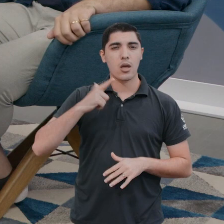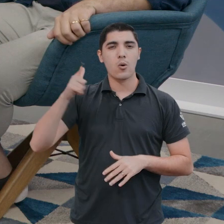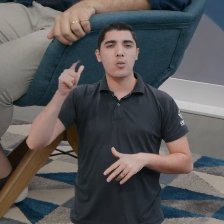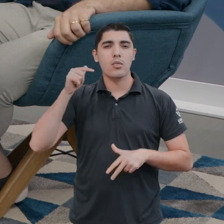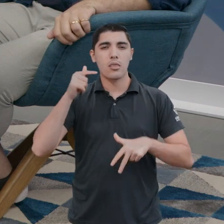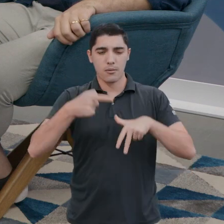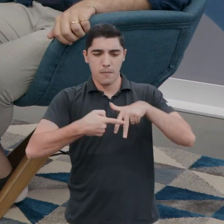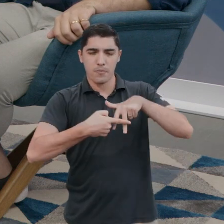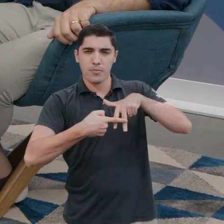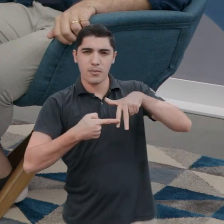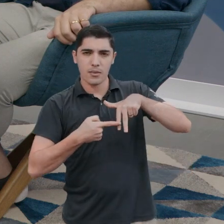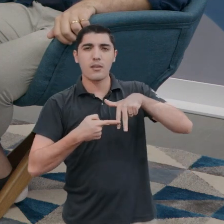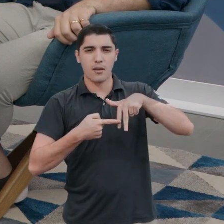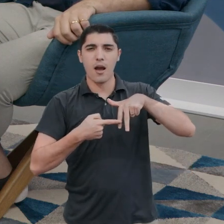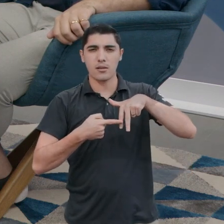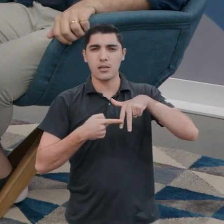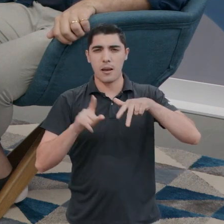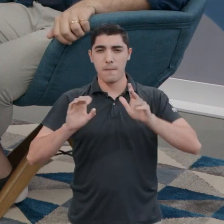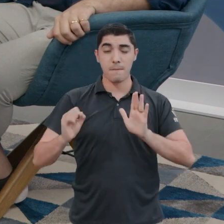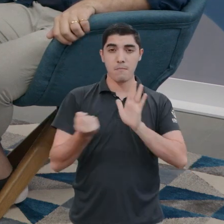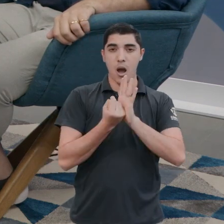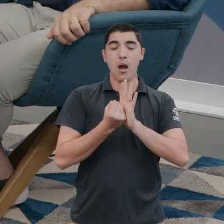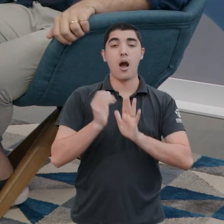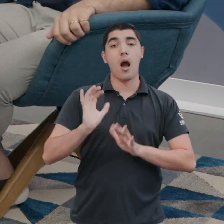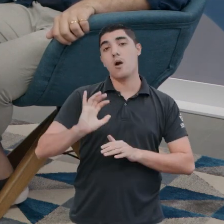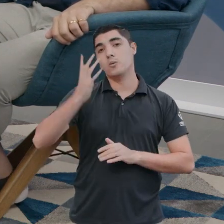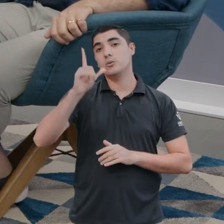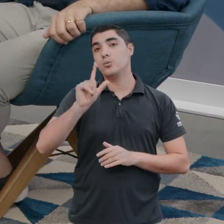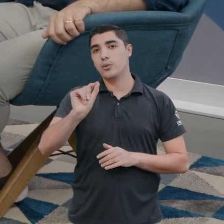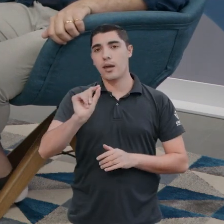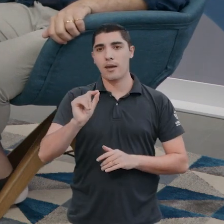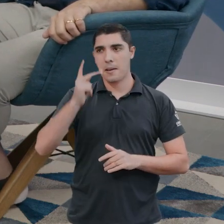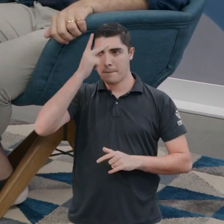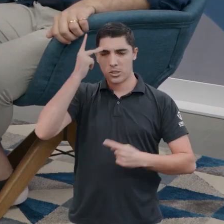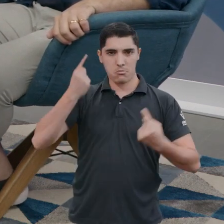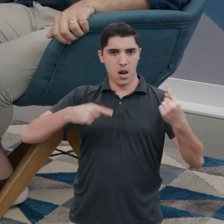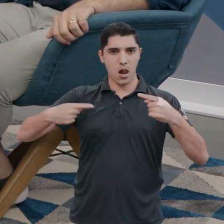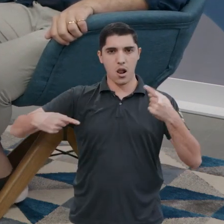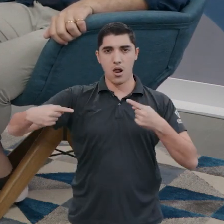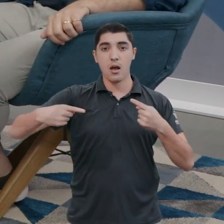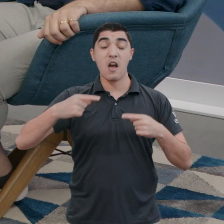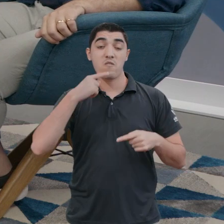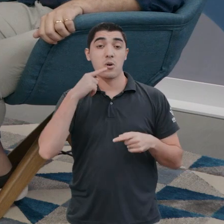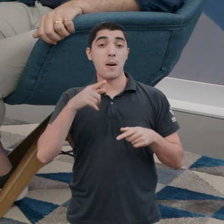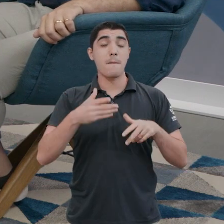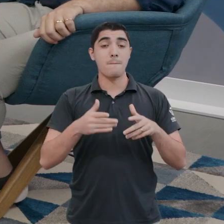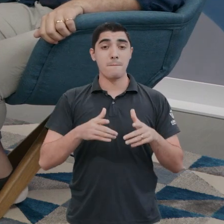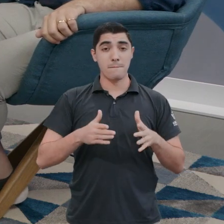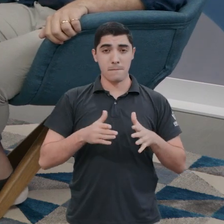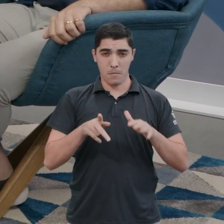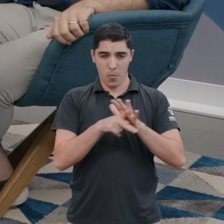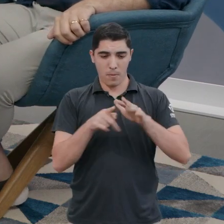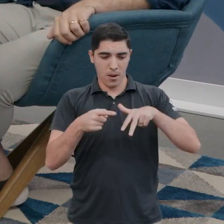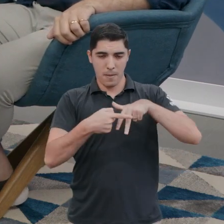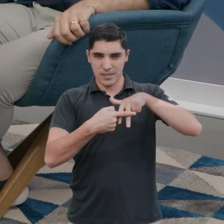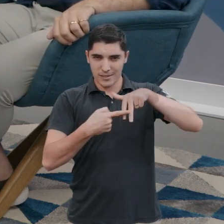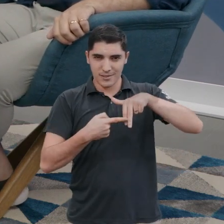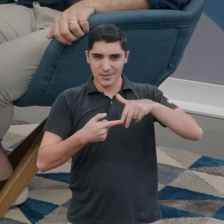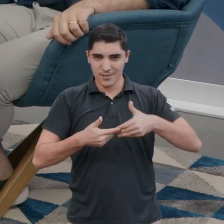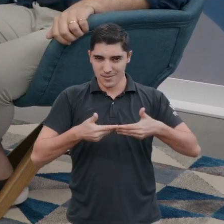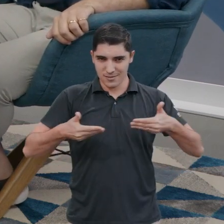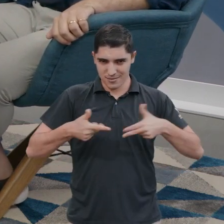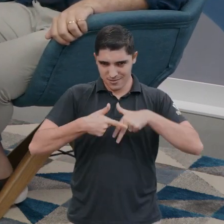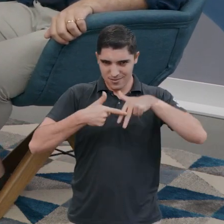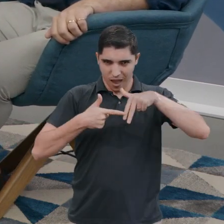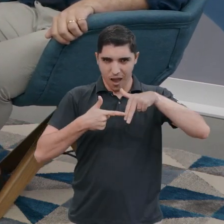uma saia da Miu Miu, né, que gerou polêmica porque o maior tamanho é o 46 e não